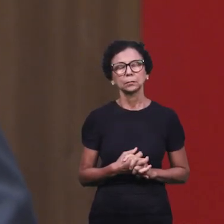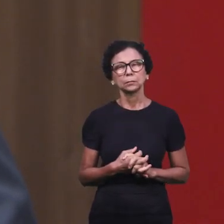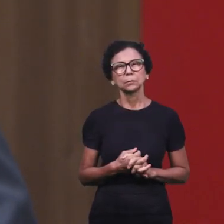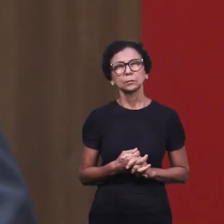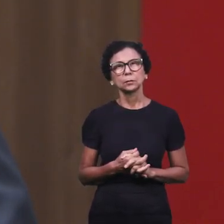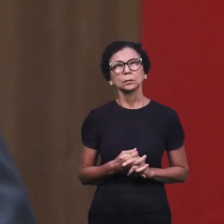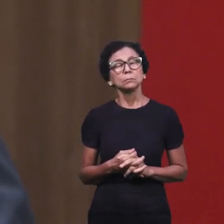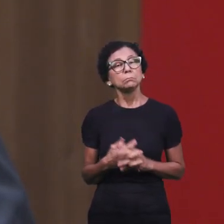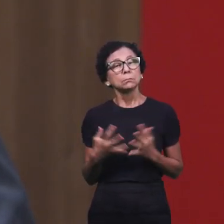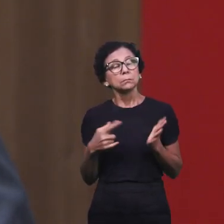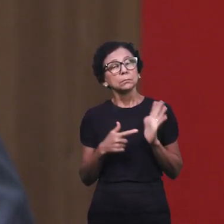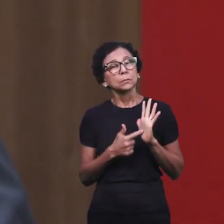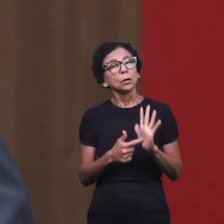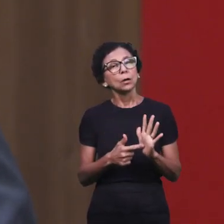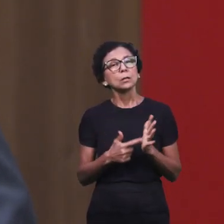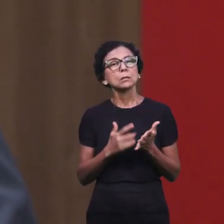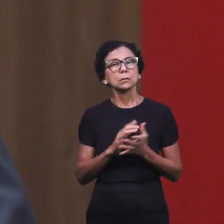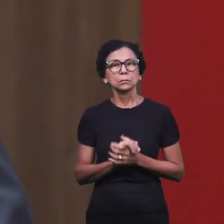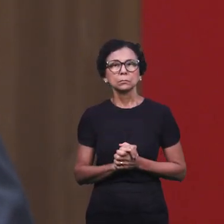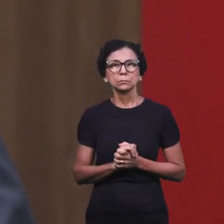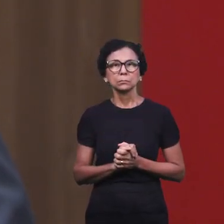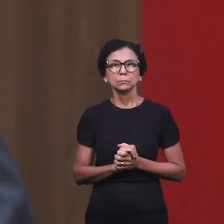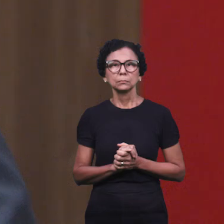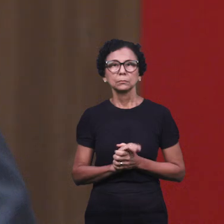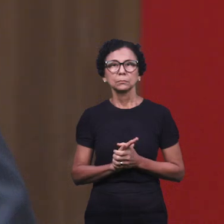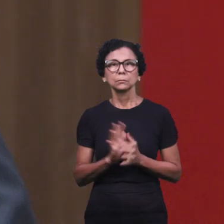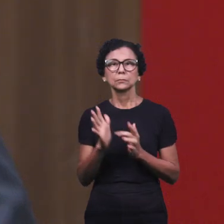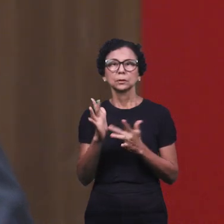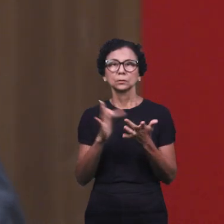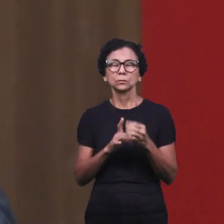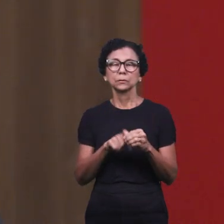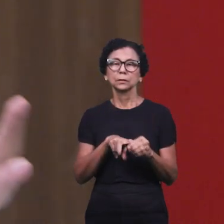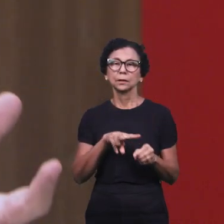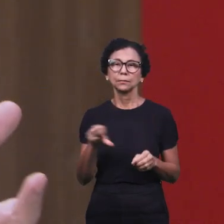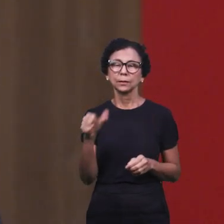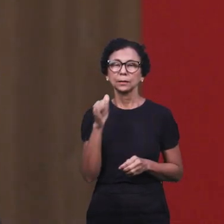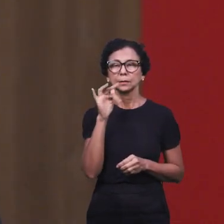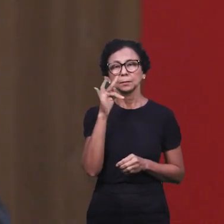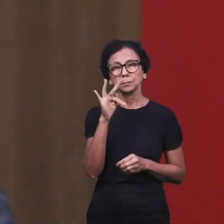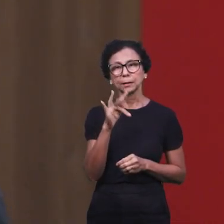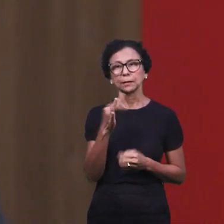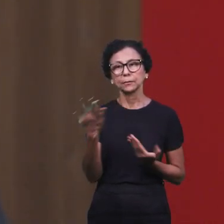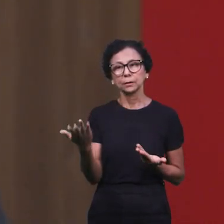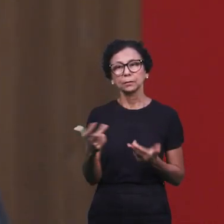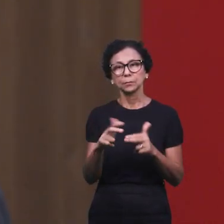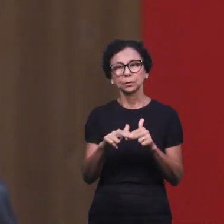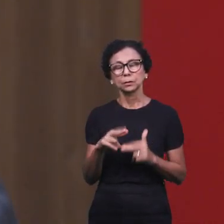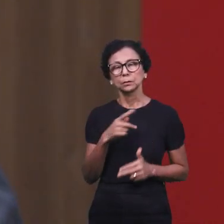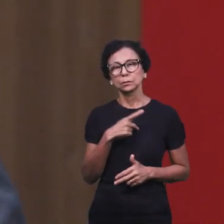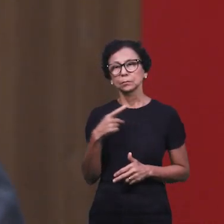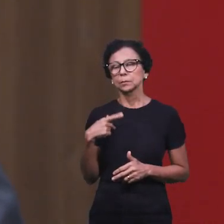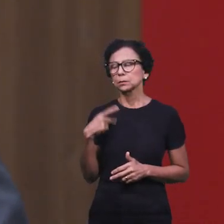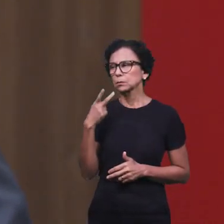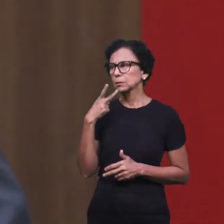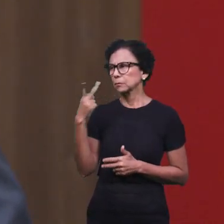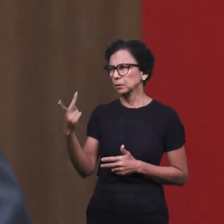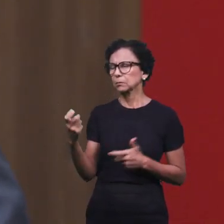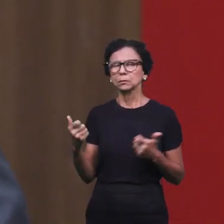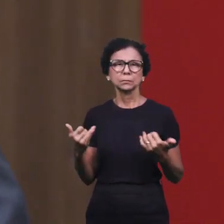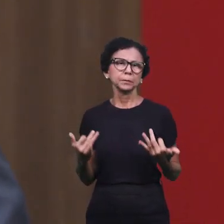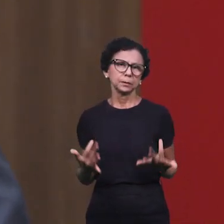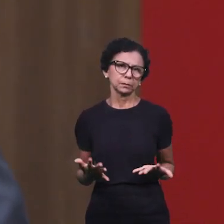são sinais da volta do Senhor Jesus. Na realidade, tudo isso que o pastor Tiago está falando não é para a gente